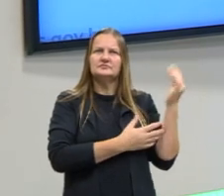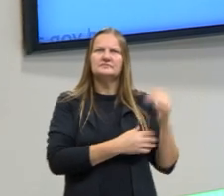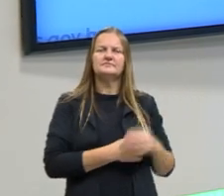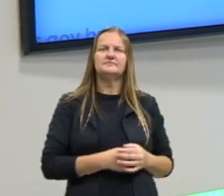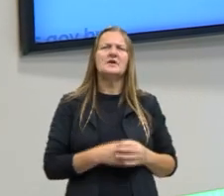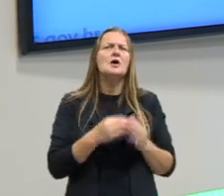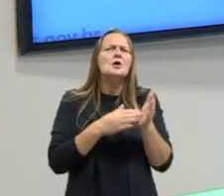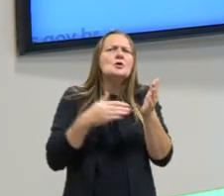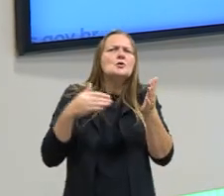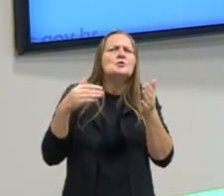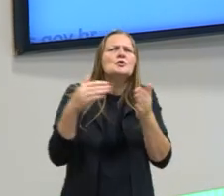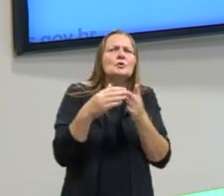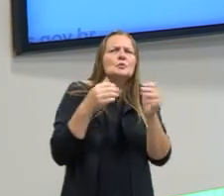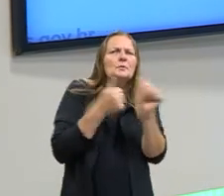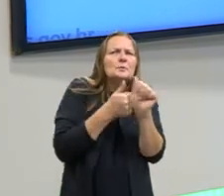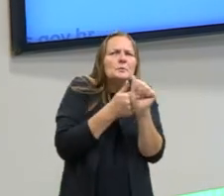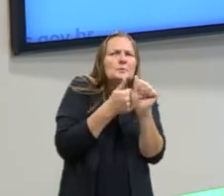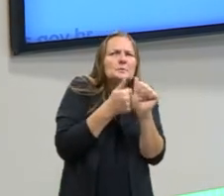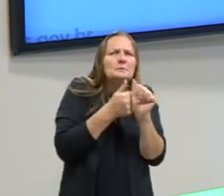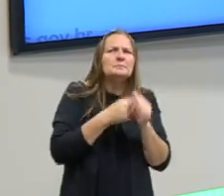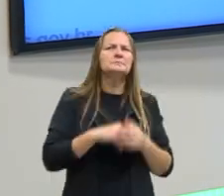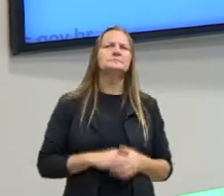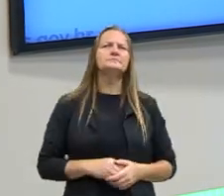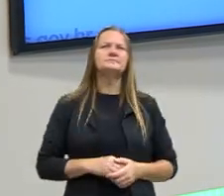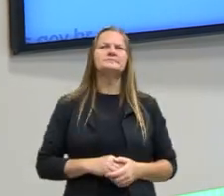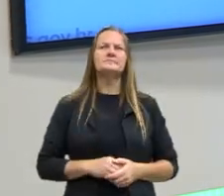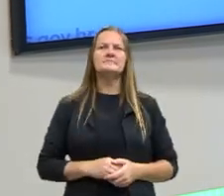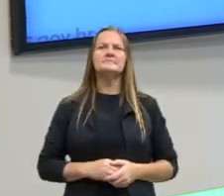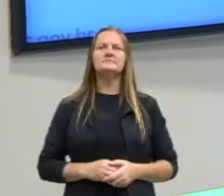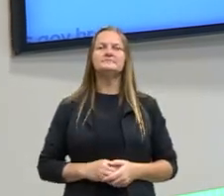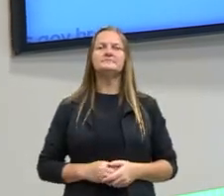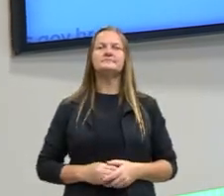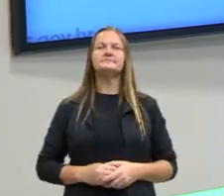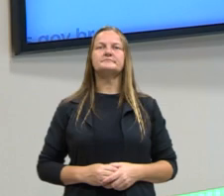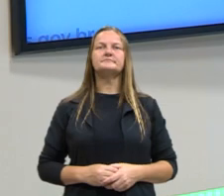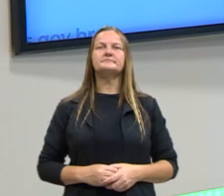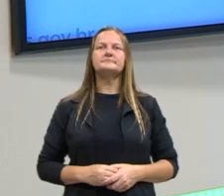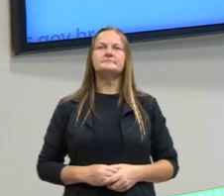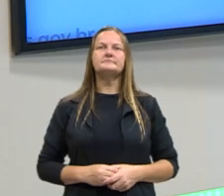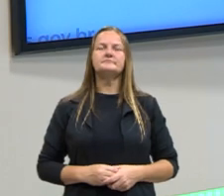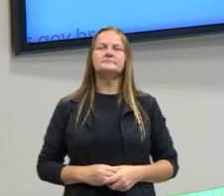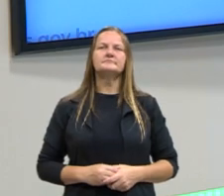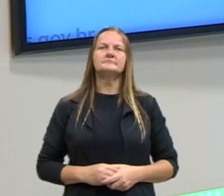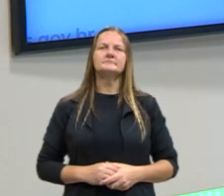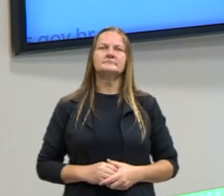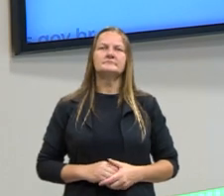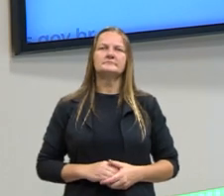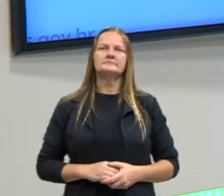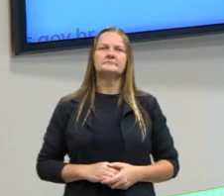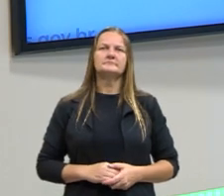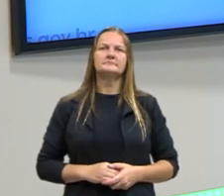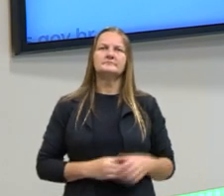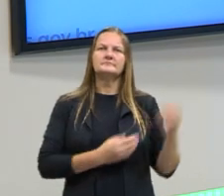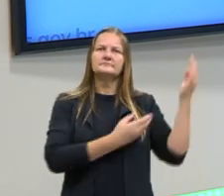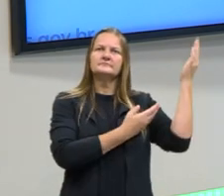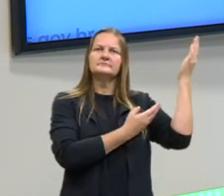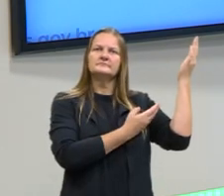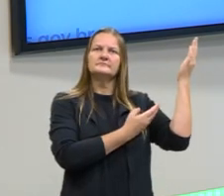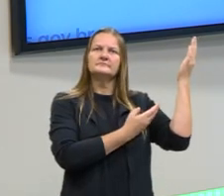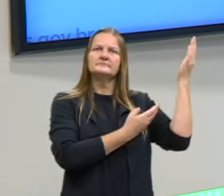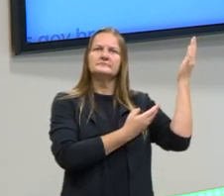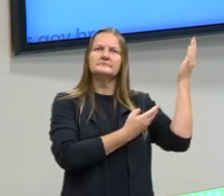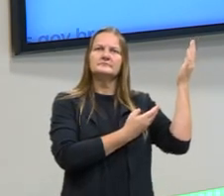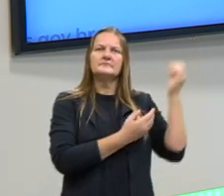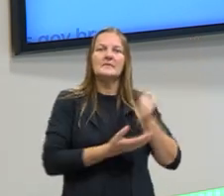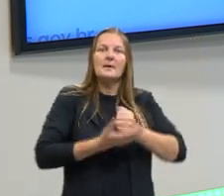todos muito próximos que esta aqui né todos muitos muito próximos todos buscando a a um sujeito apanhar